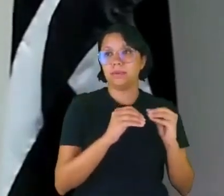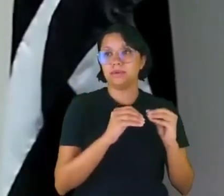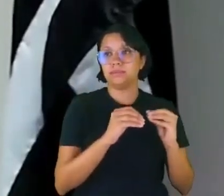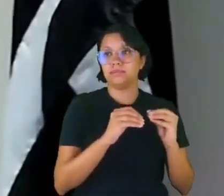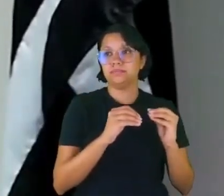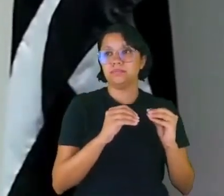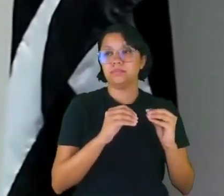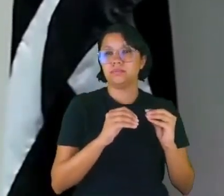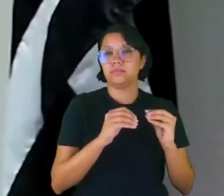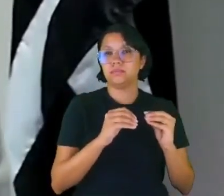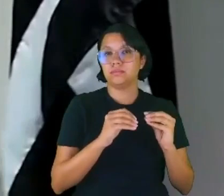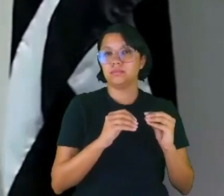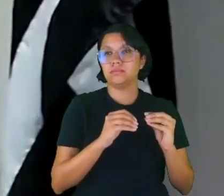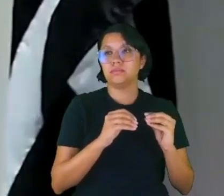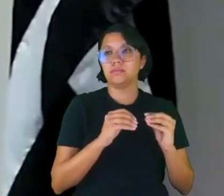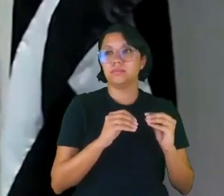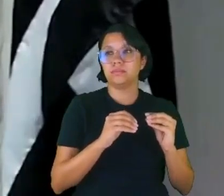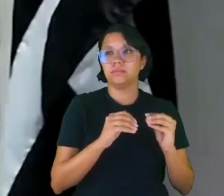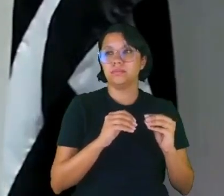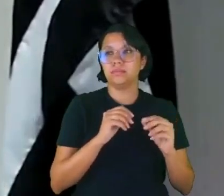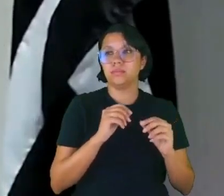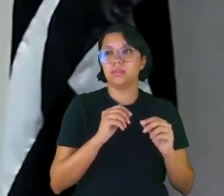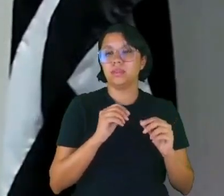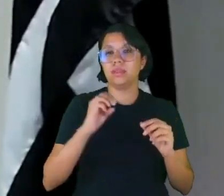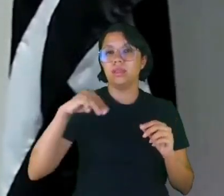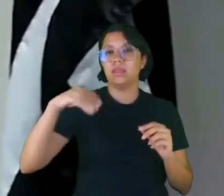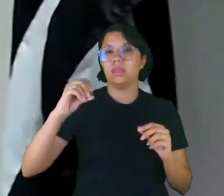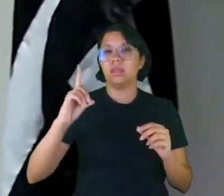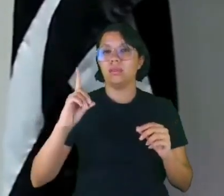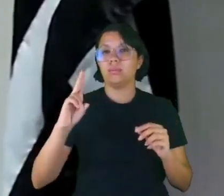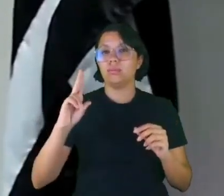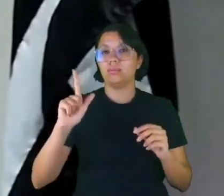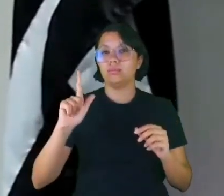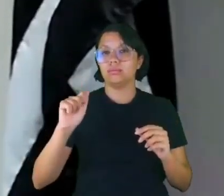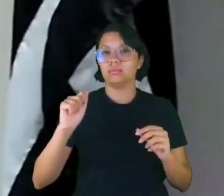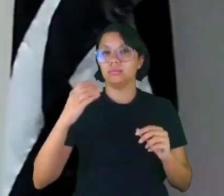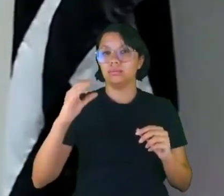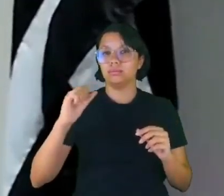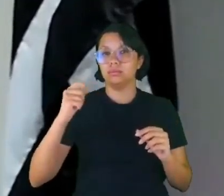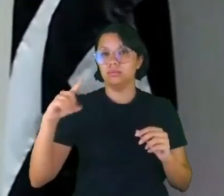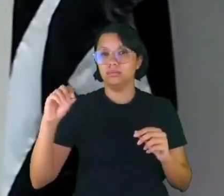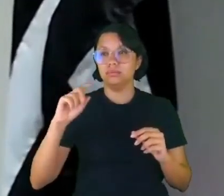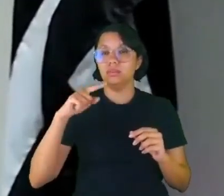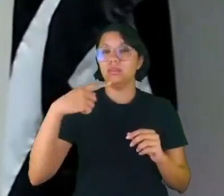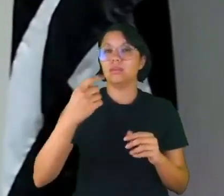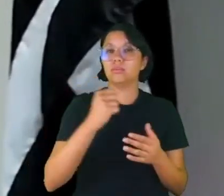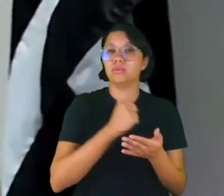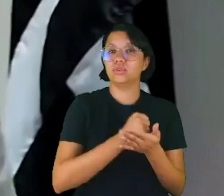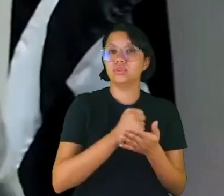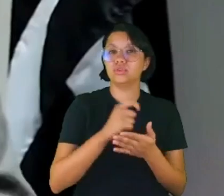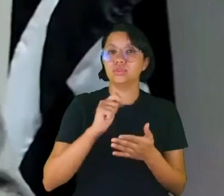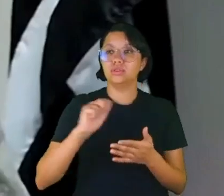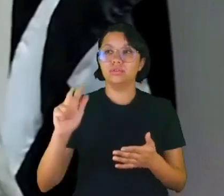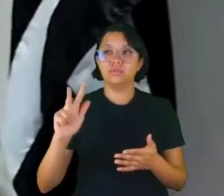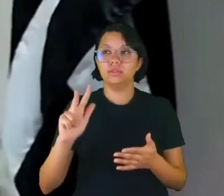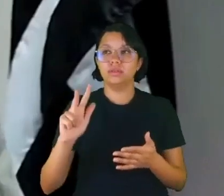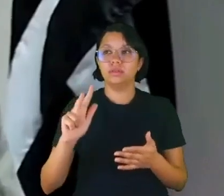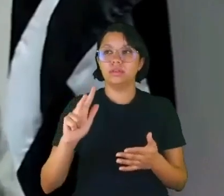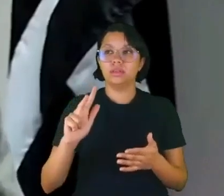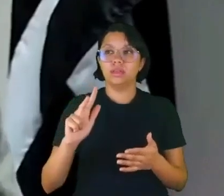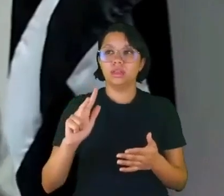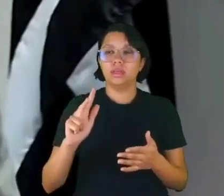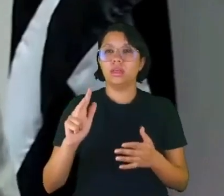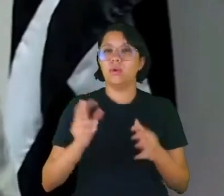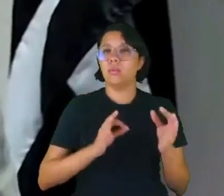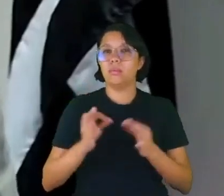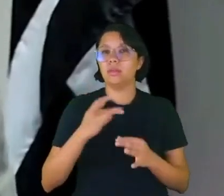modulação. Eu sou meio implicante com a modulação também. Após o registro na Anvisa, a operadora do plano de saúde não pode mais